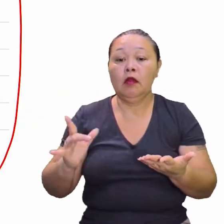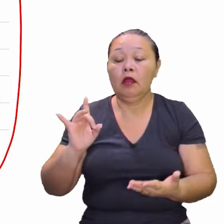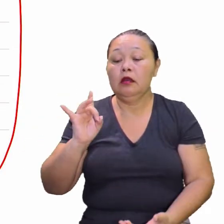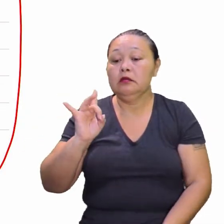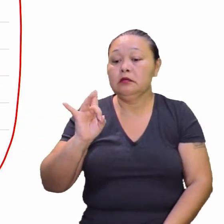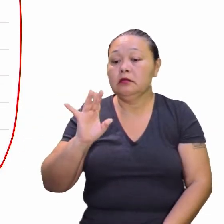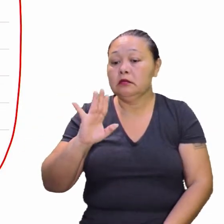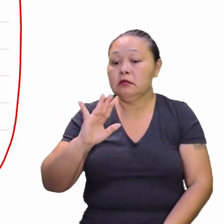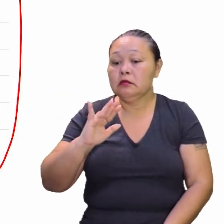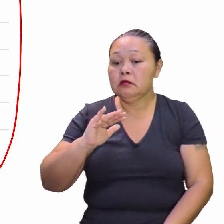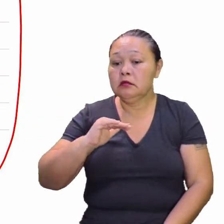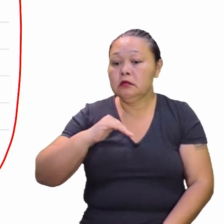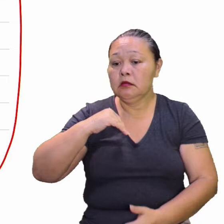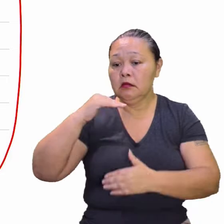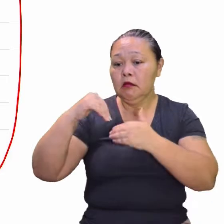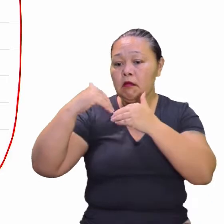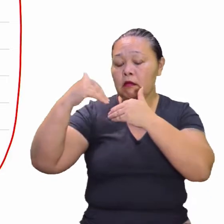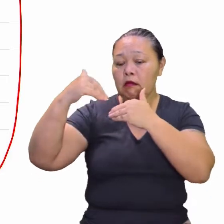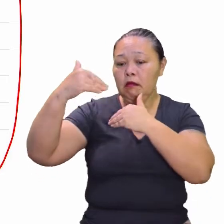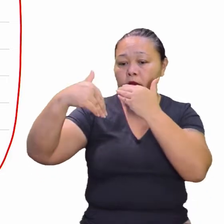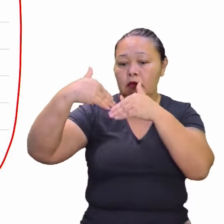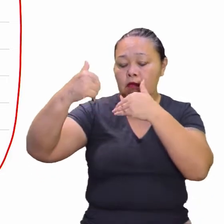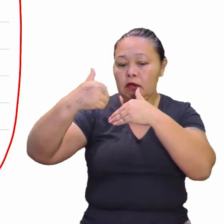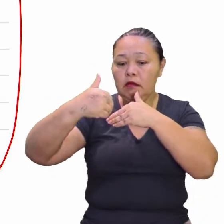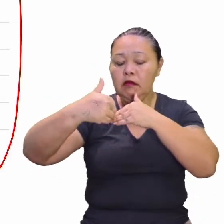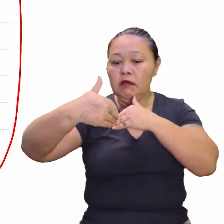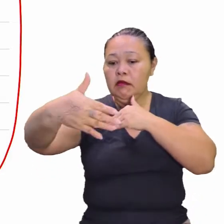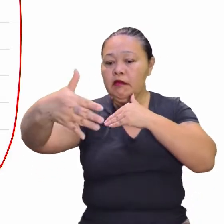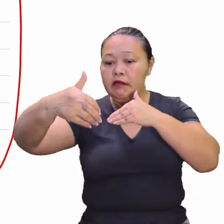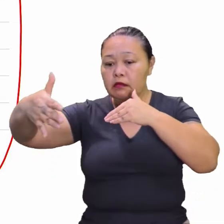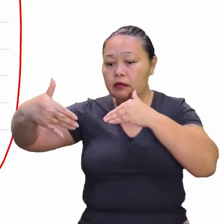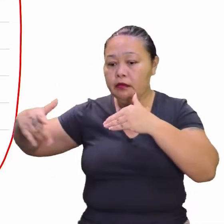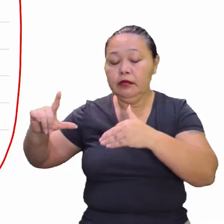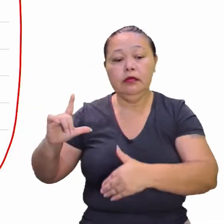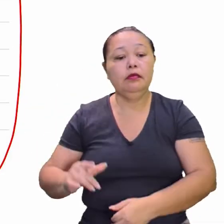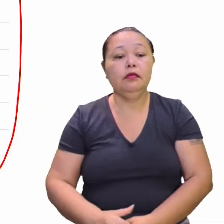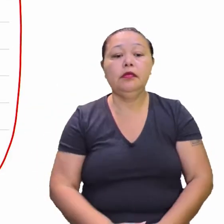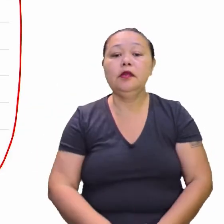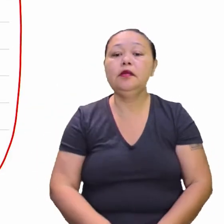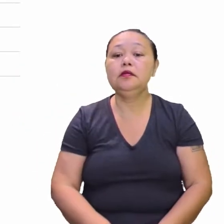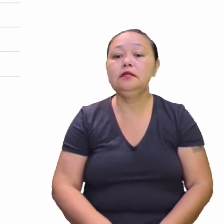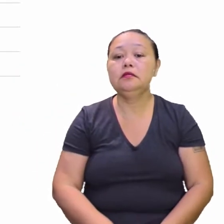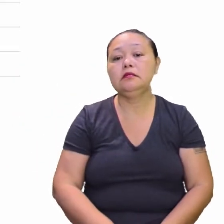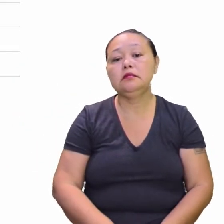só teve uma tendência de muito crescimento. Com certeza. Não é isso? Exatamente.